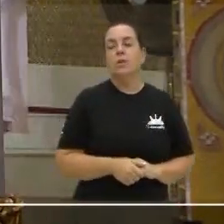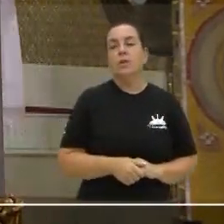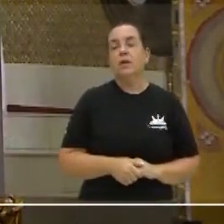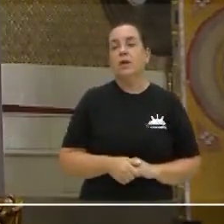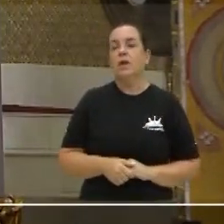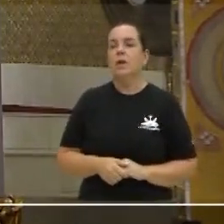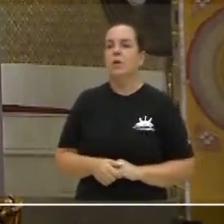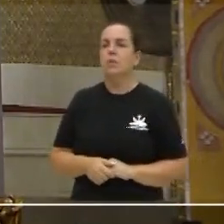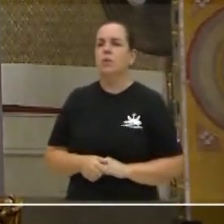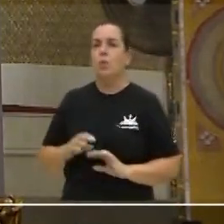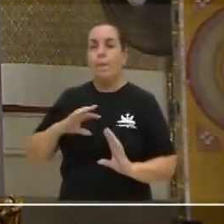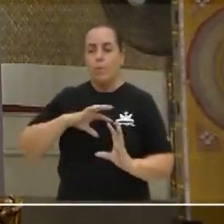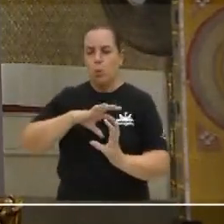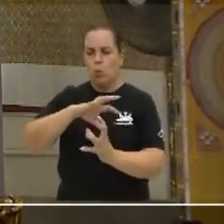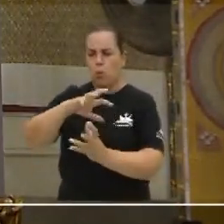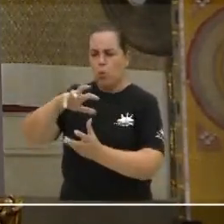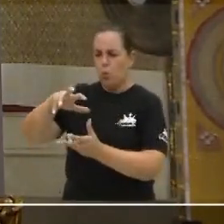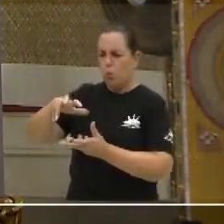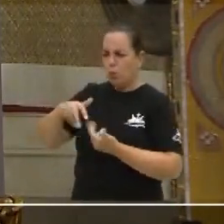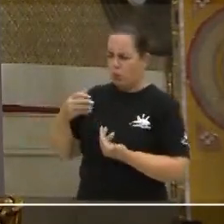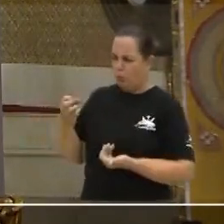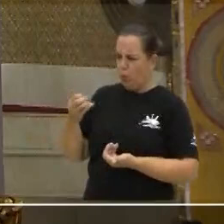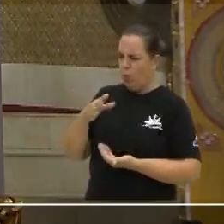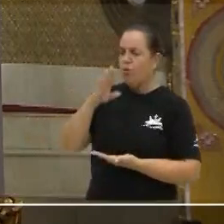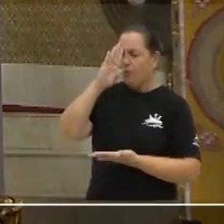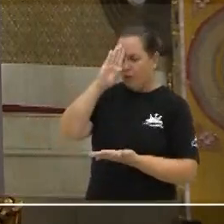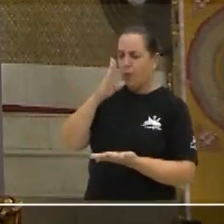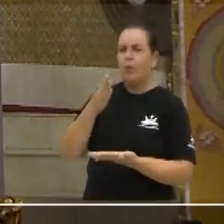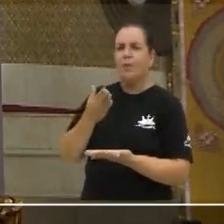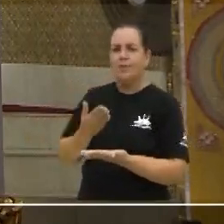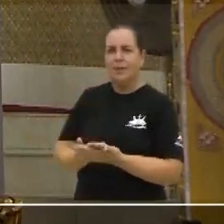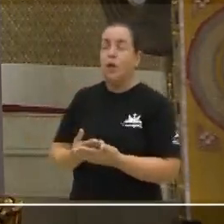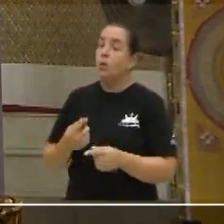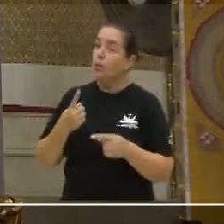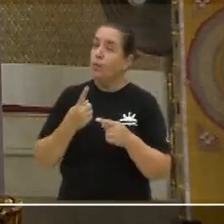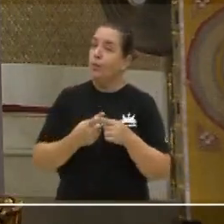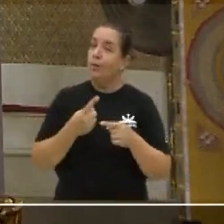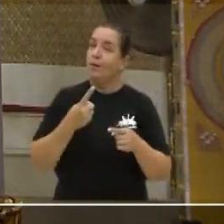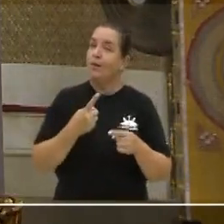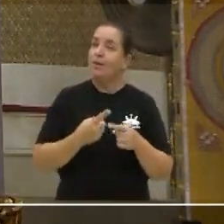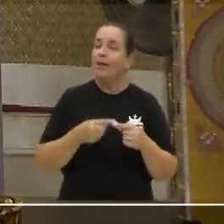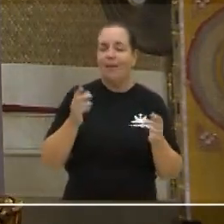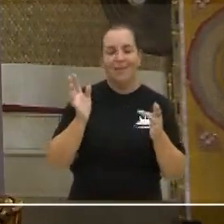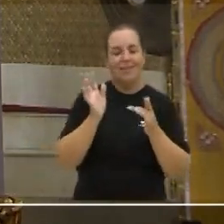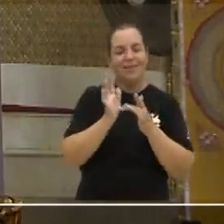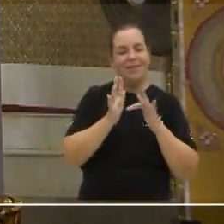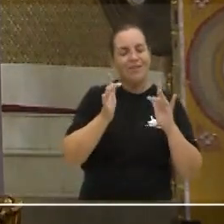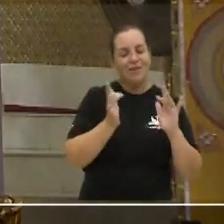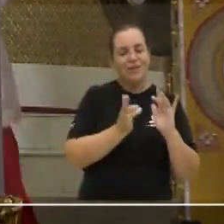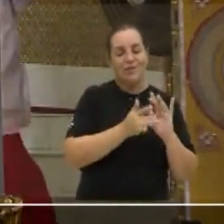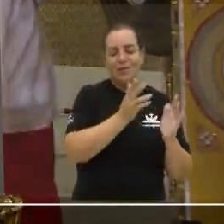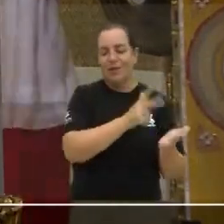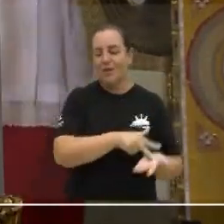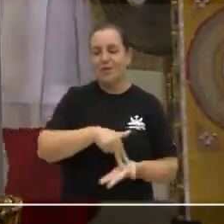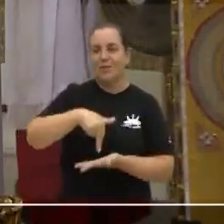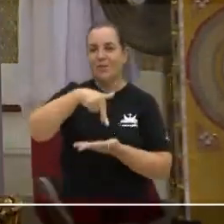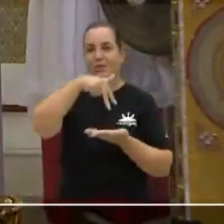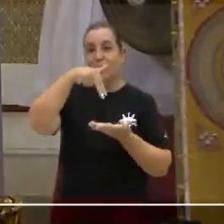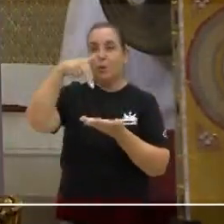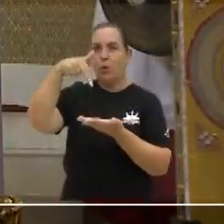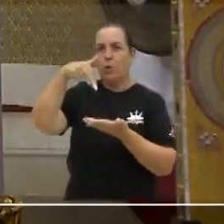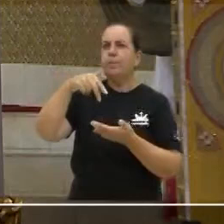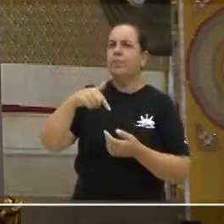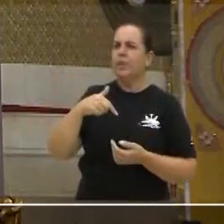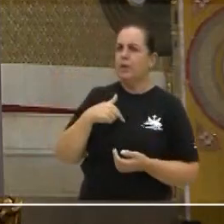Eu creio no mundo novo, pois Cristo ressuscitou.